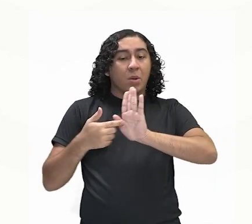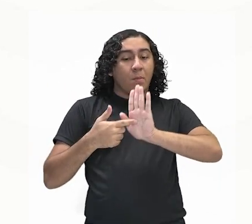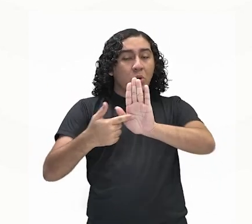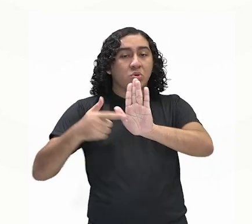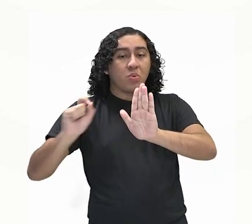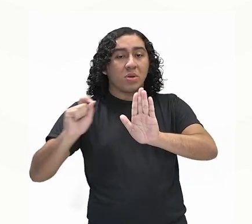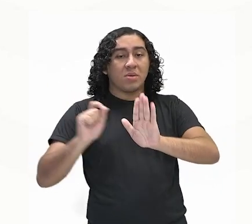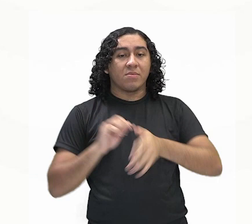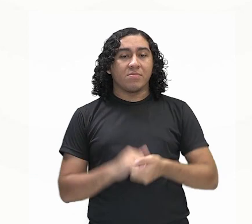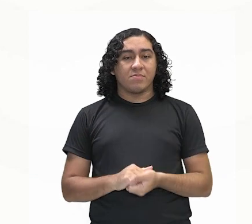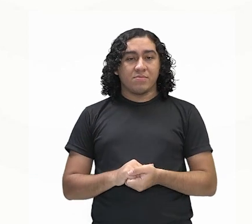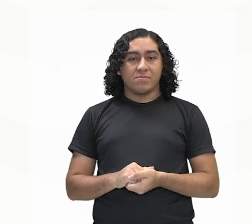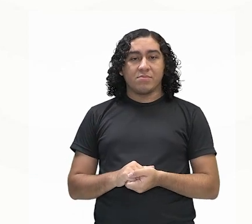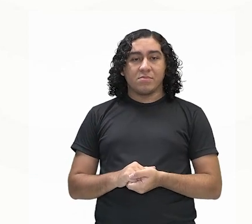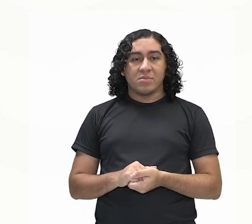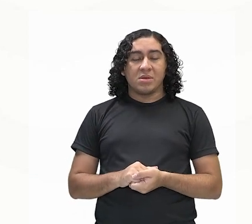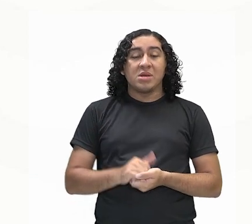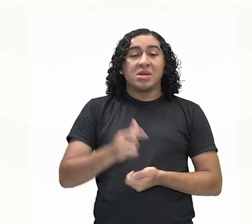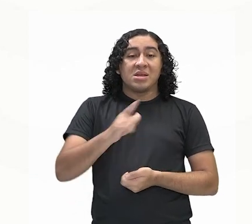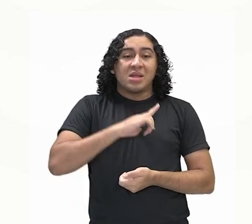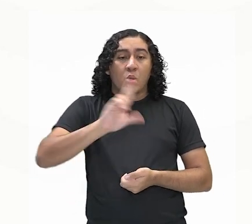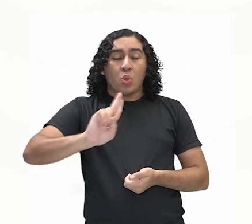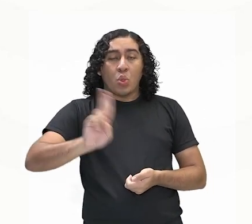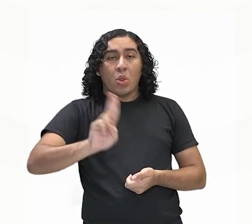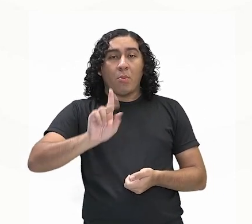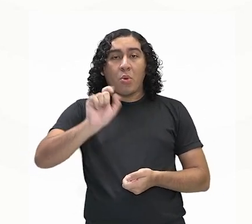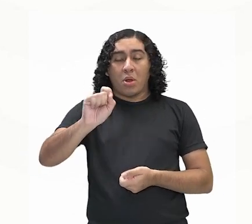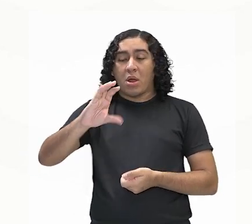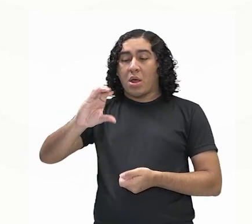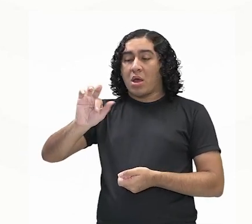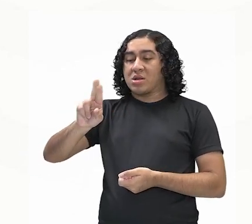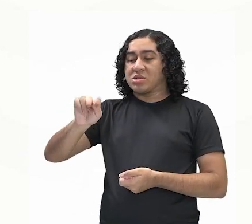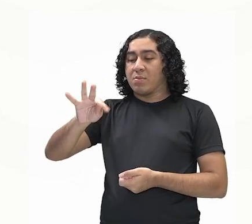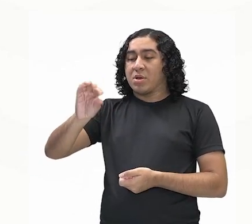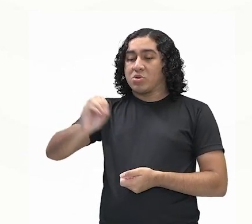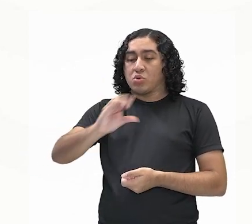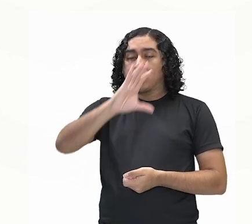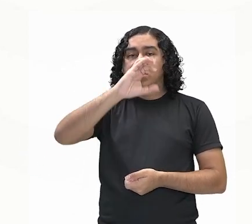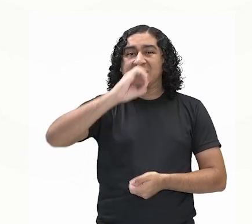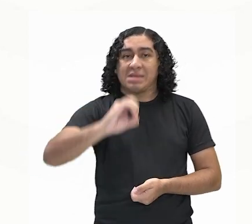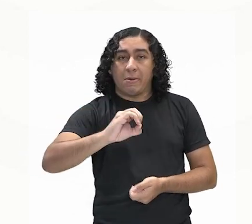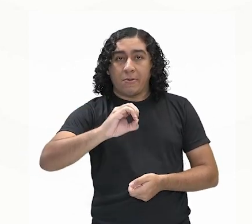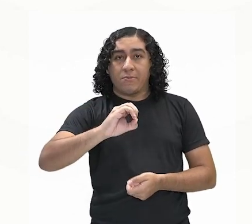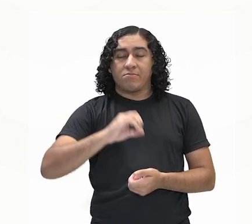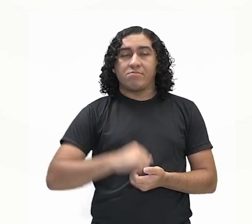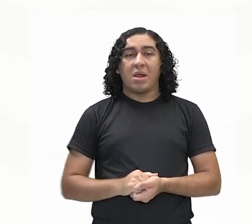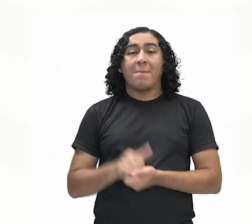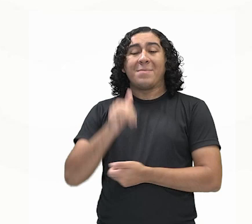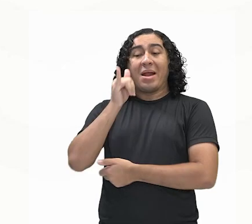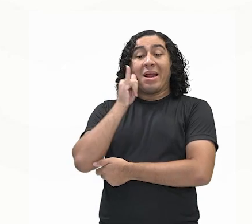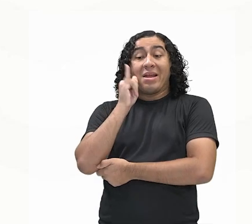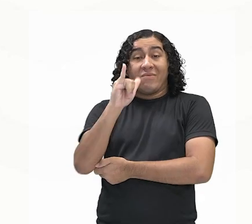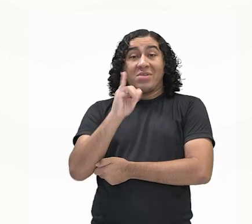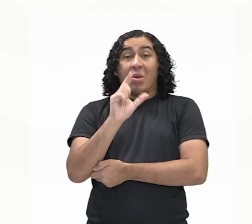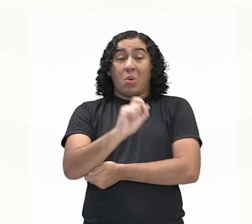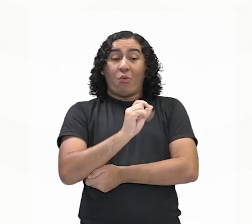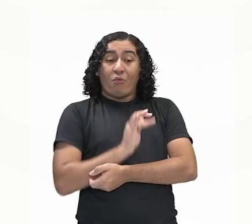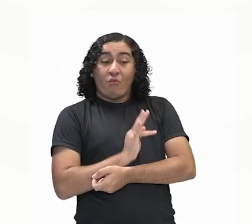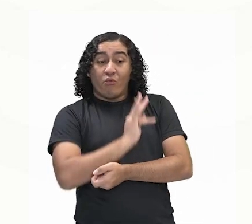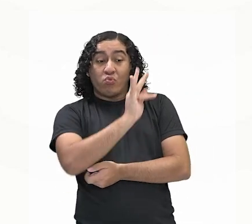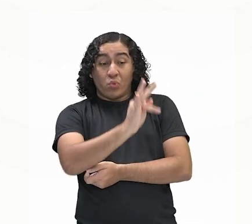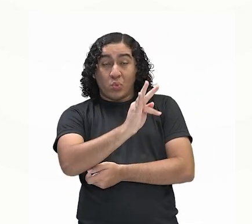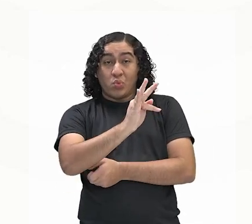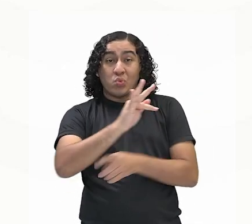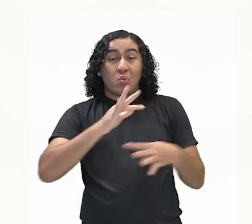chamado crescimento zero. Então, a ideia é que, para evitar essa previsão apocalíptica feita lá